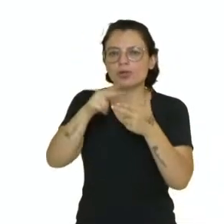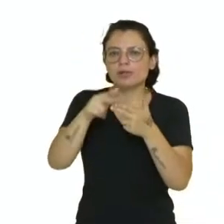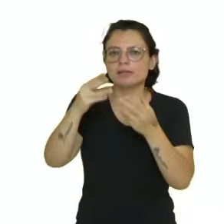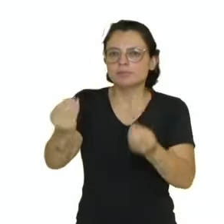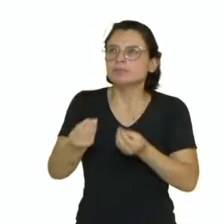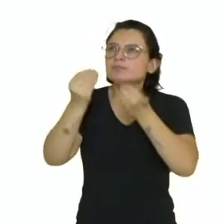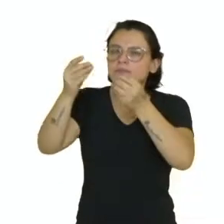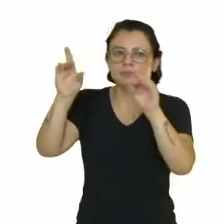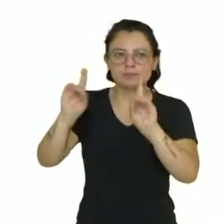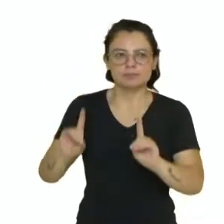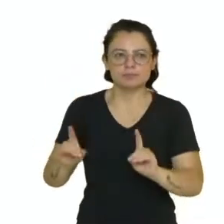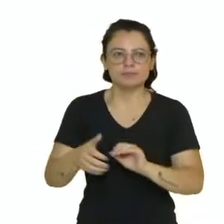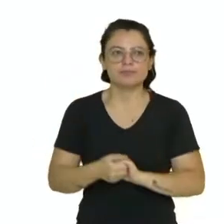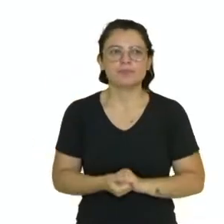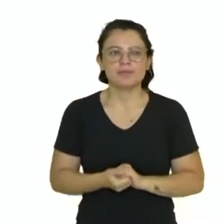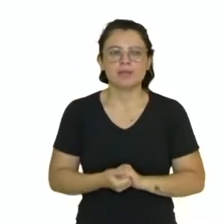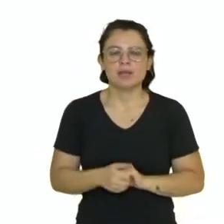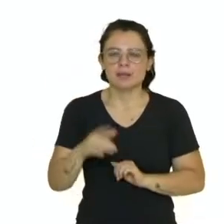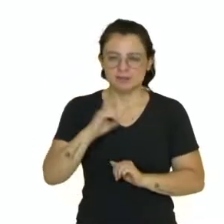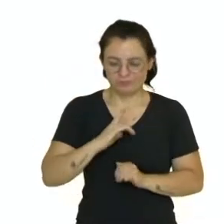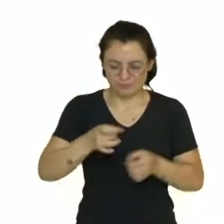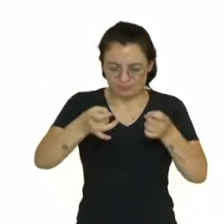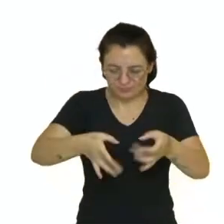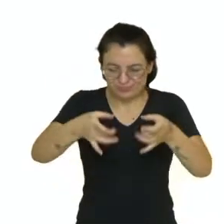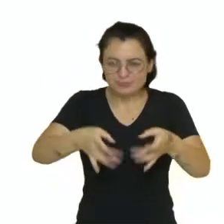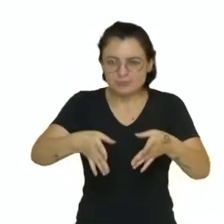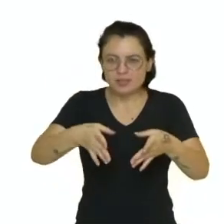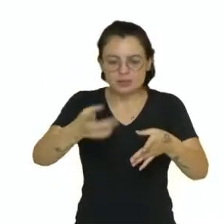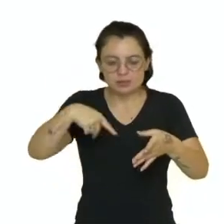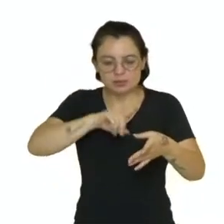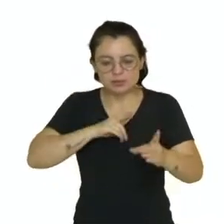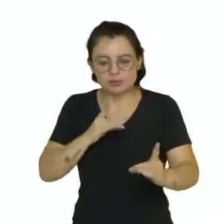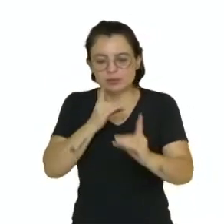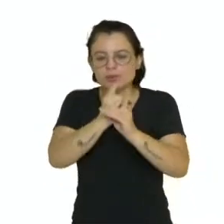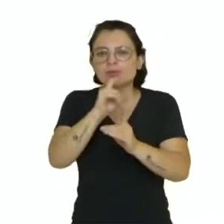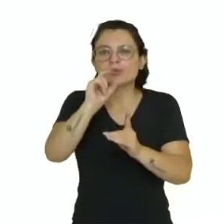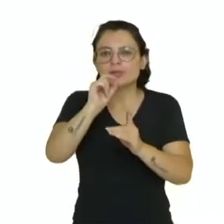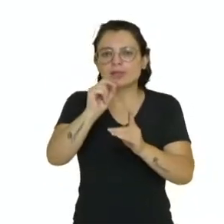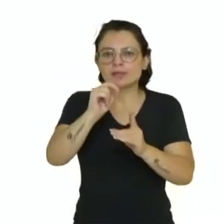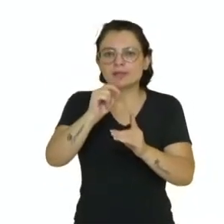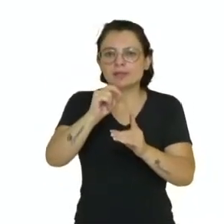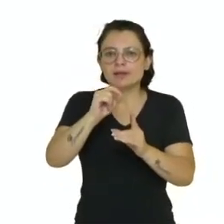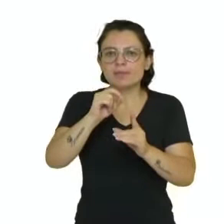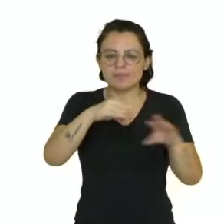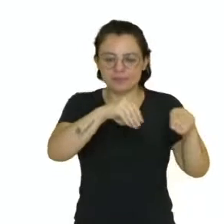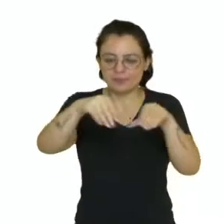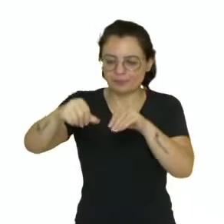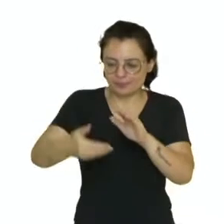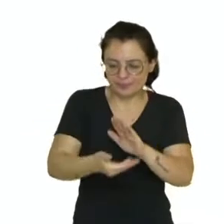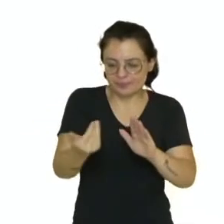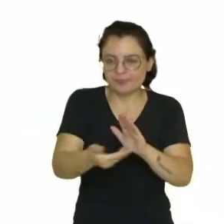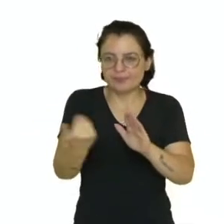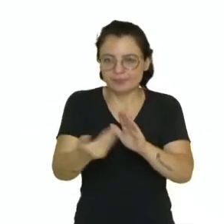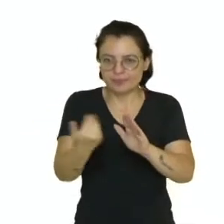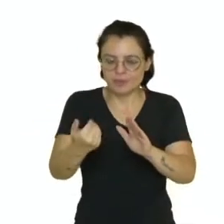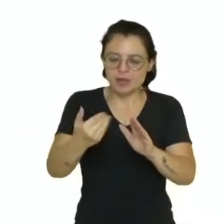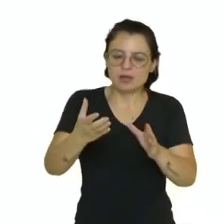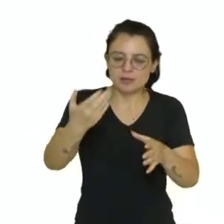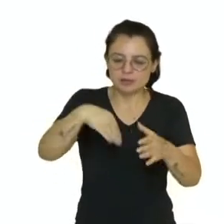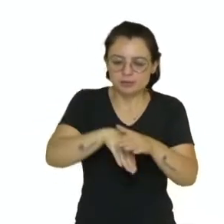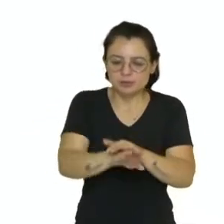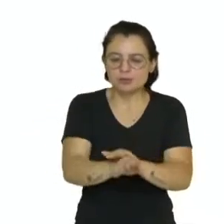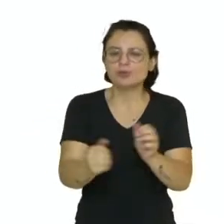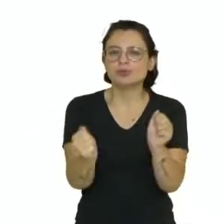arqueológicos indicam que os maias enterravam jarros de chocolate com os mortos. O chocolate